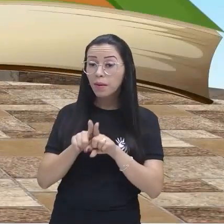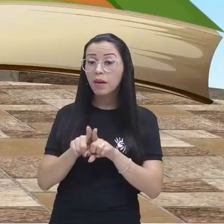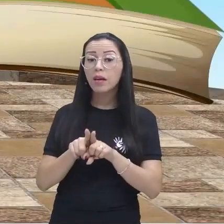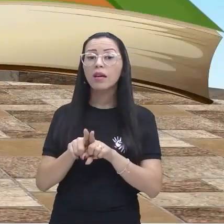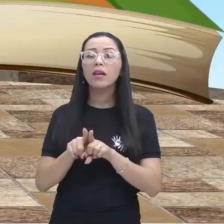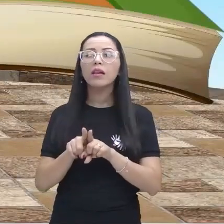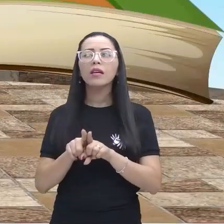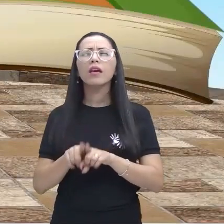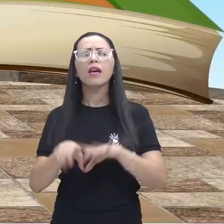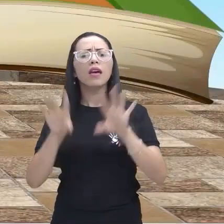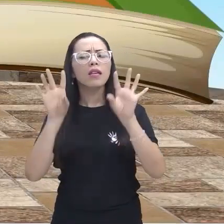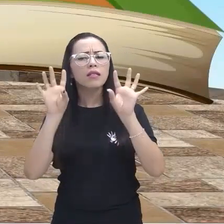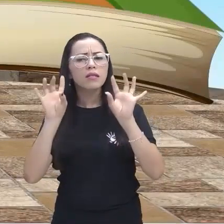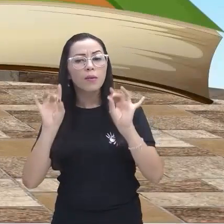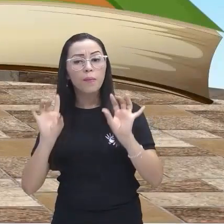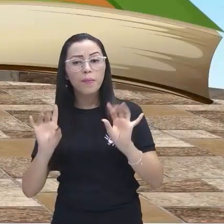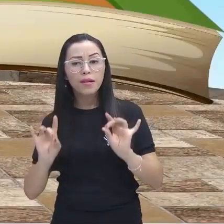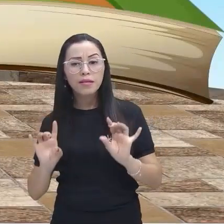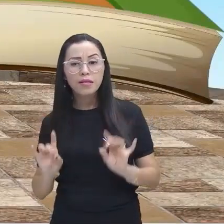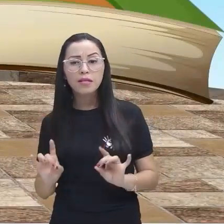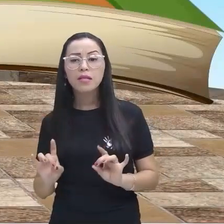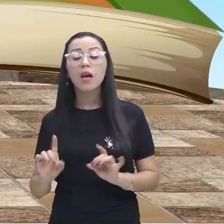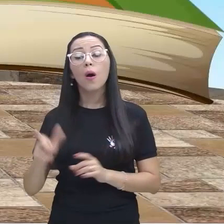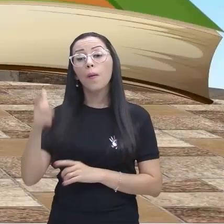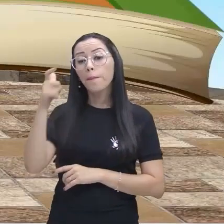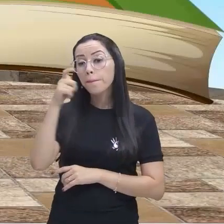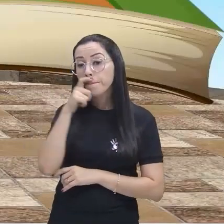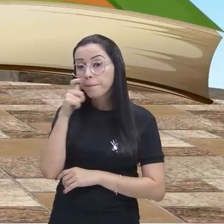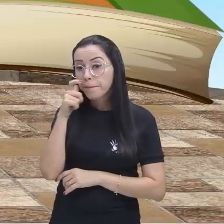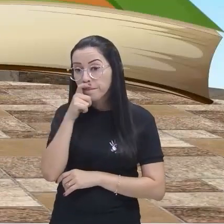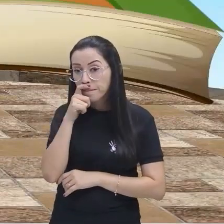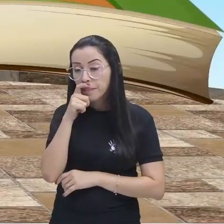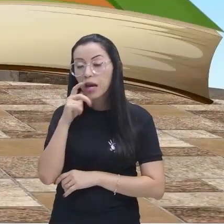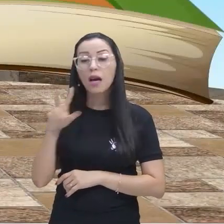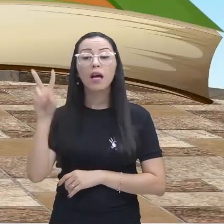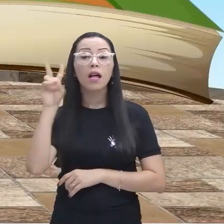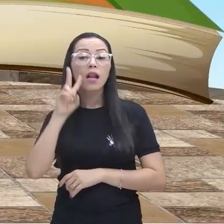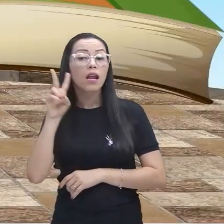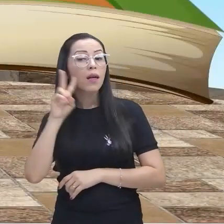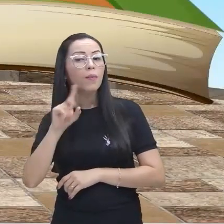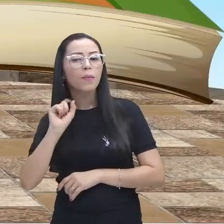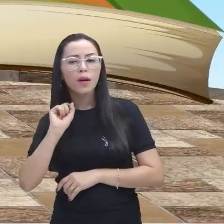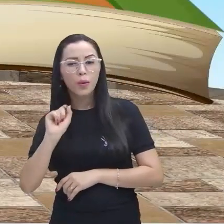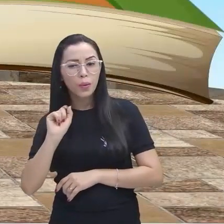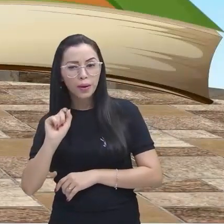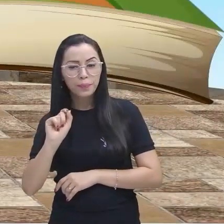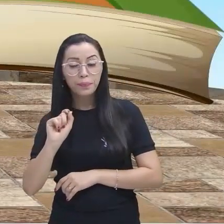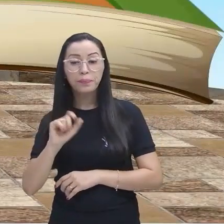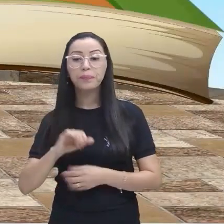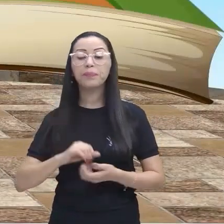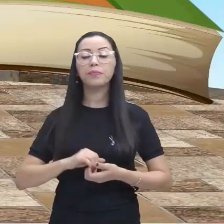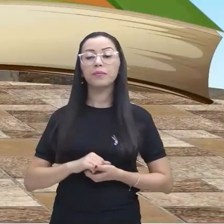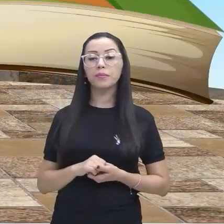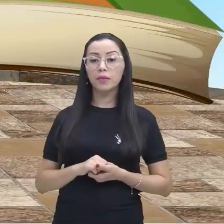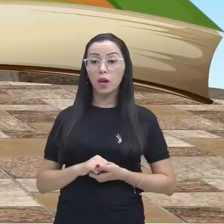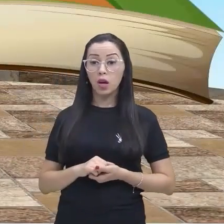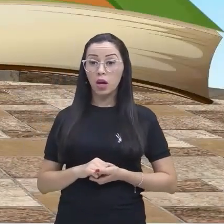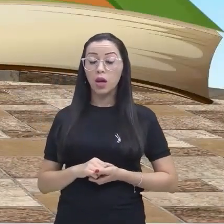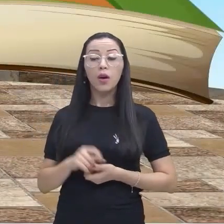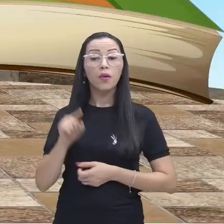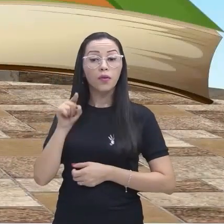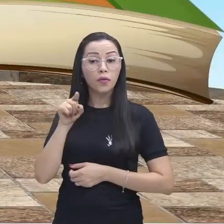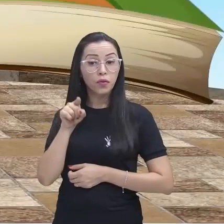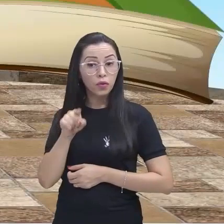em especial, mamãe e papai, lembrá-lo que você tem